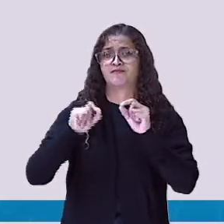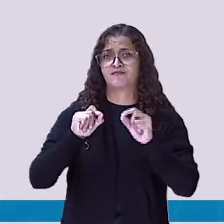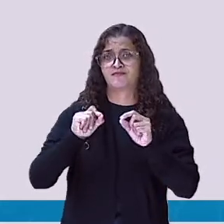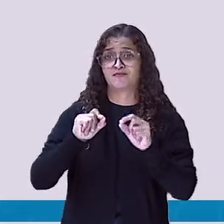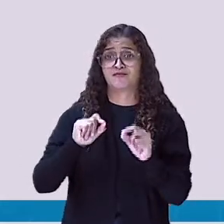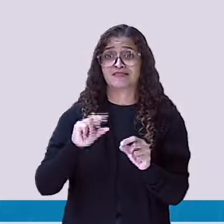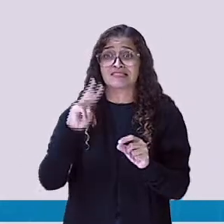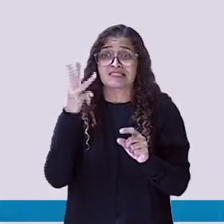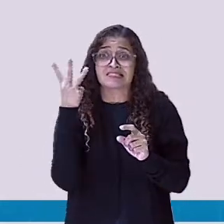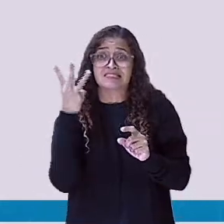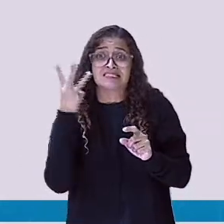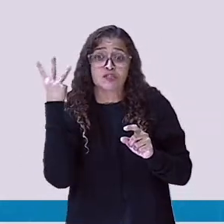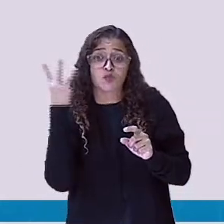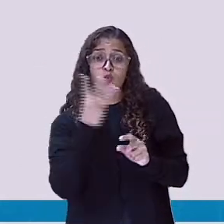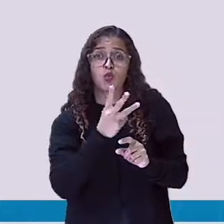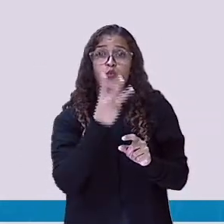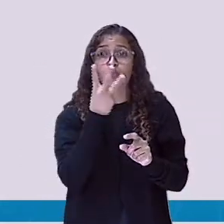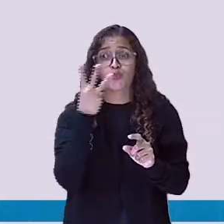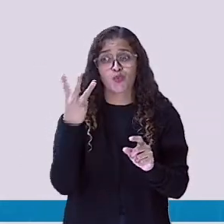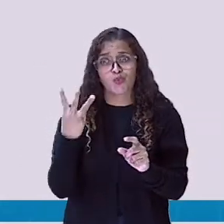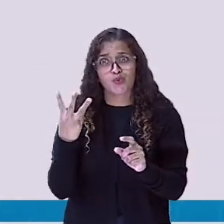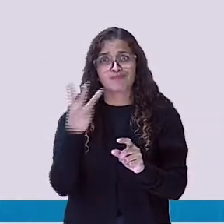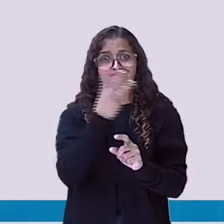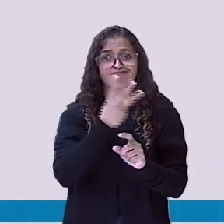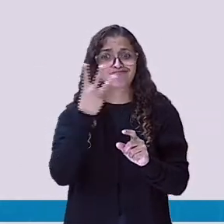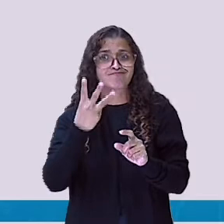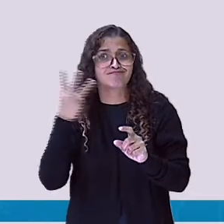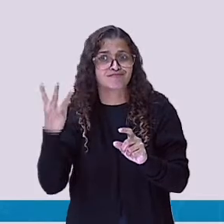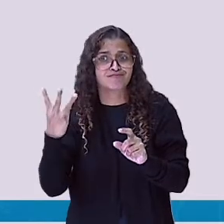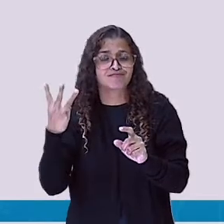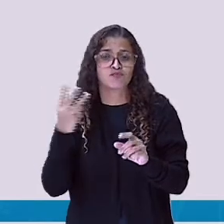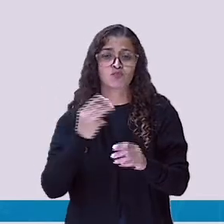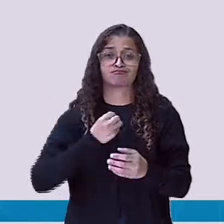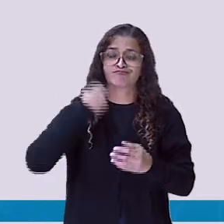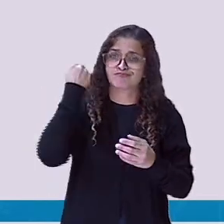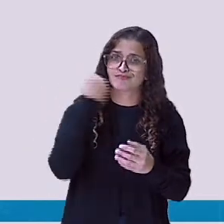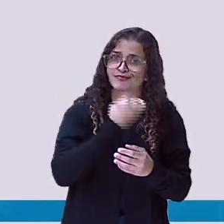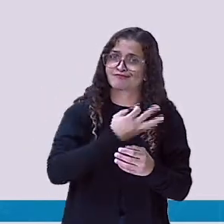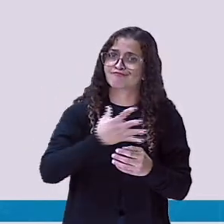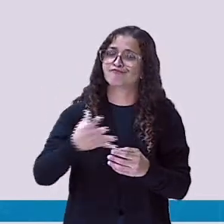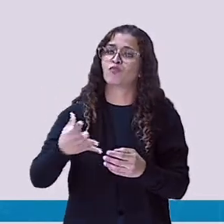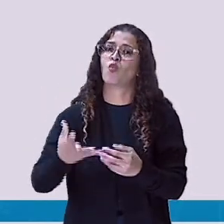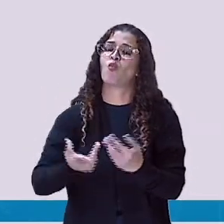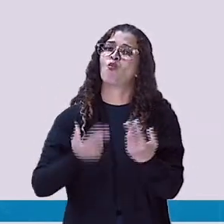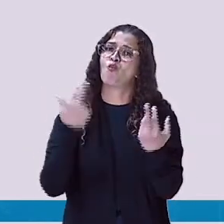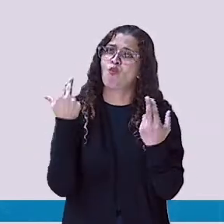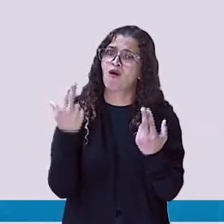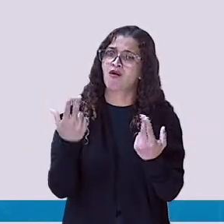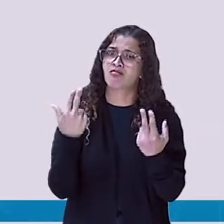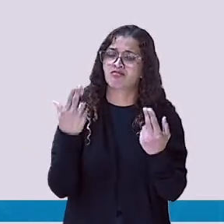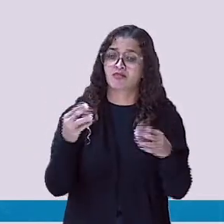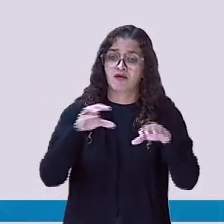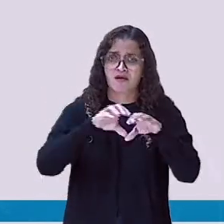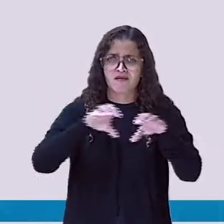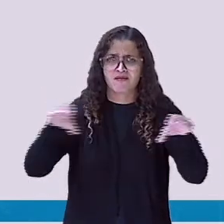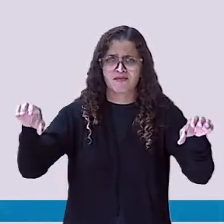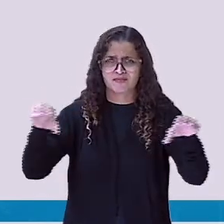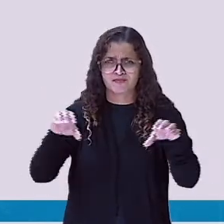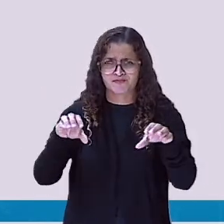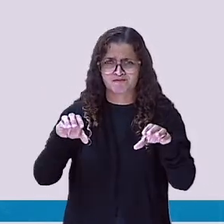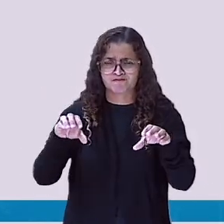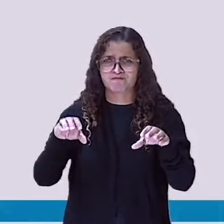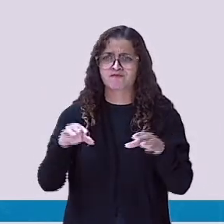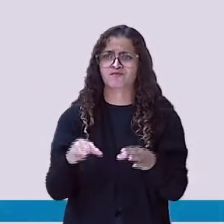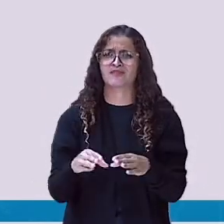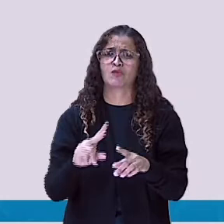de 3 vezes o mesmo número ou a mesma quantidade. Então, se o dobro era 2 vezes